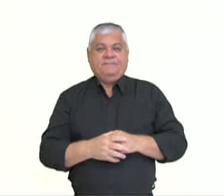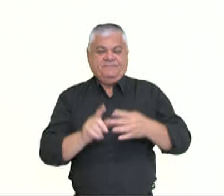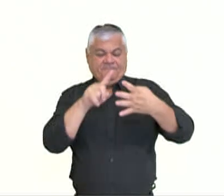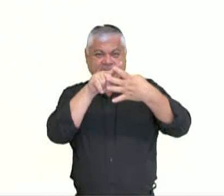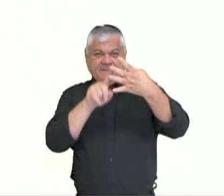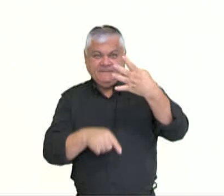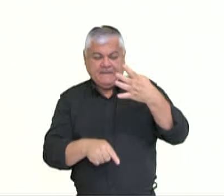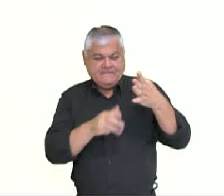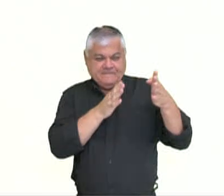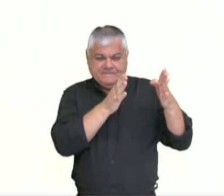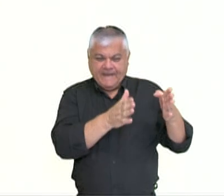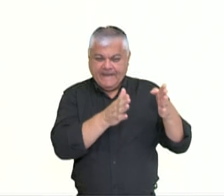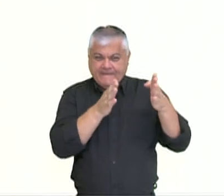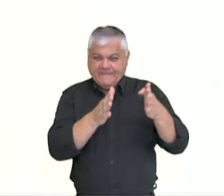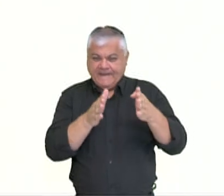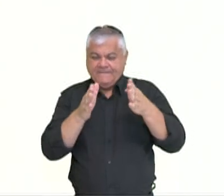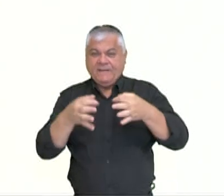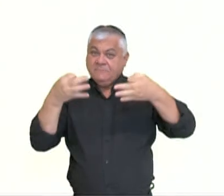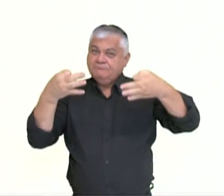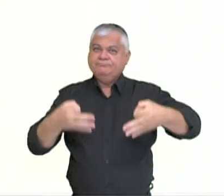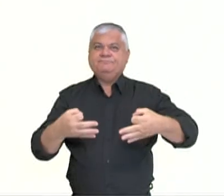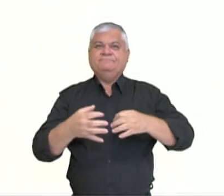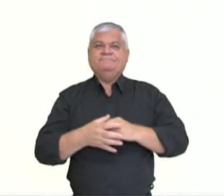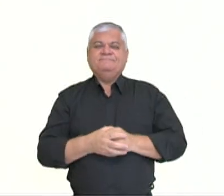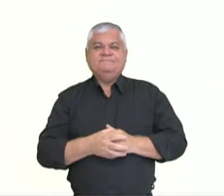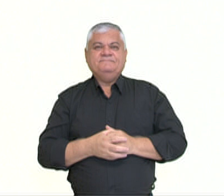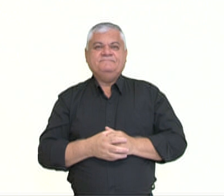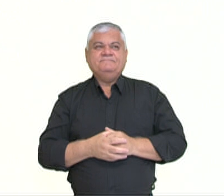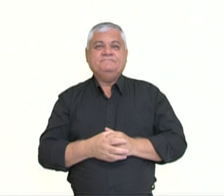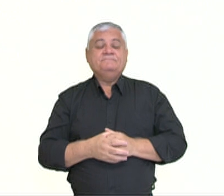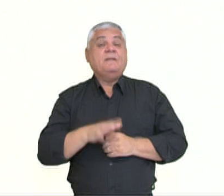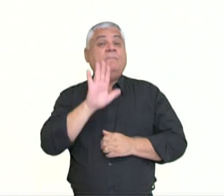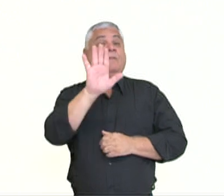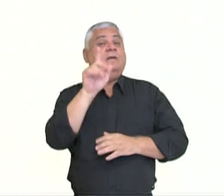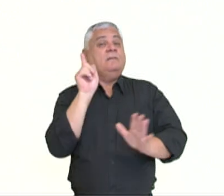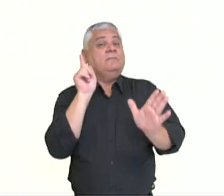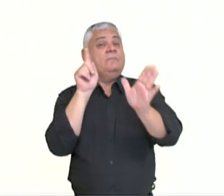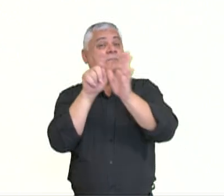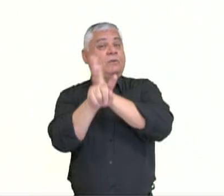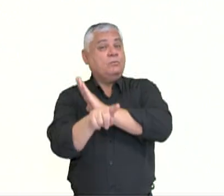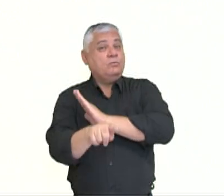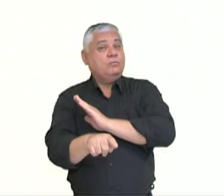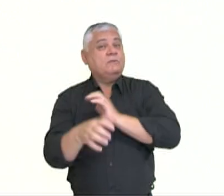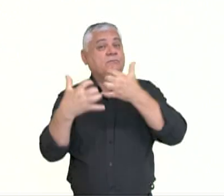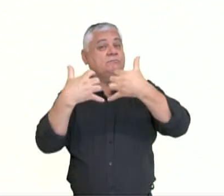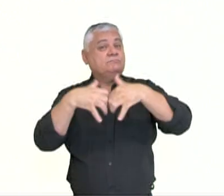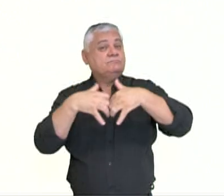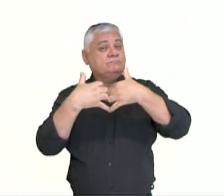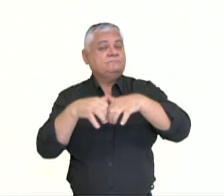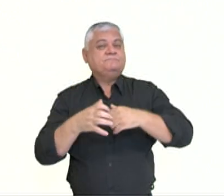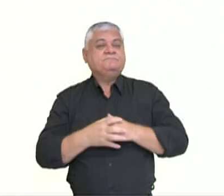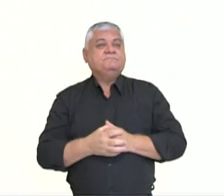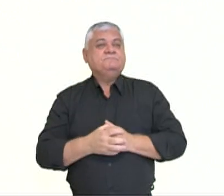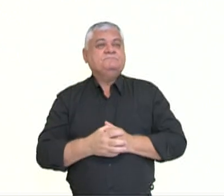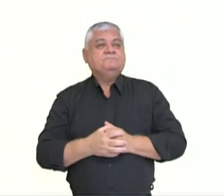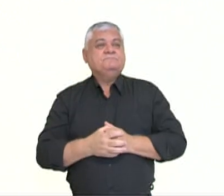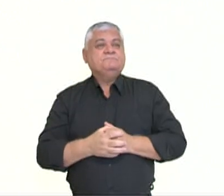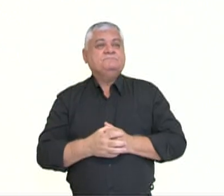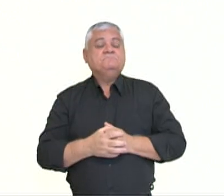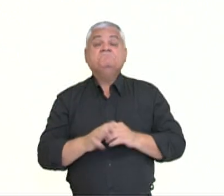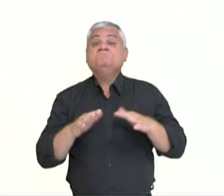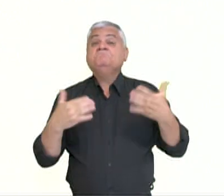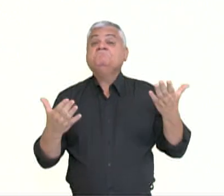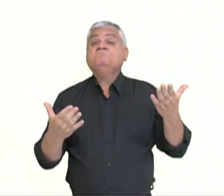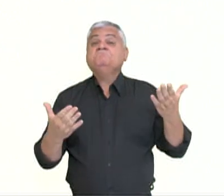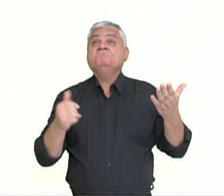4 estações ali bem definidas. Mais uma perguntinha ali, mais um quiz para vocês pensarem. Qual clima